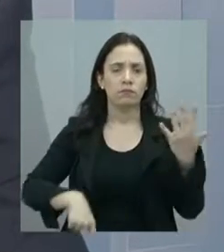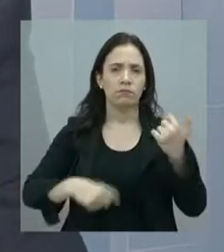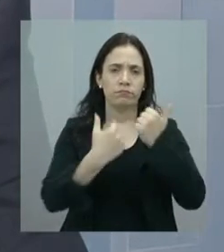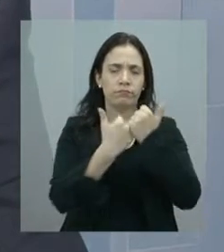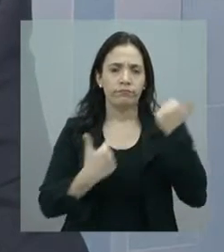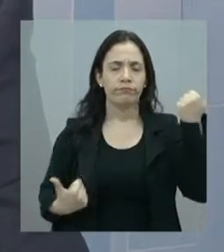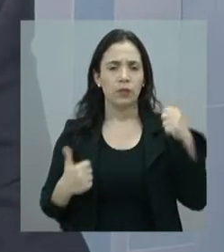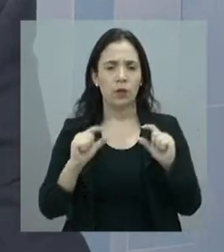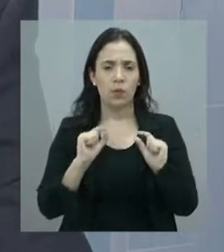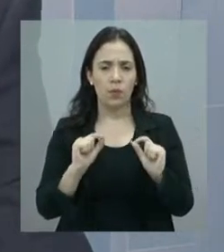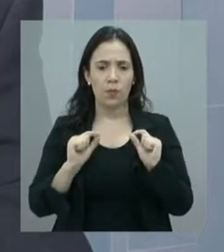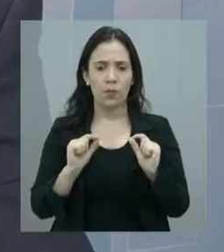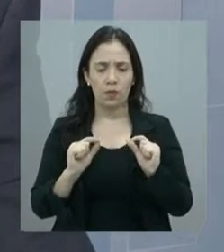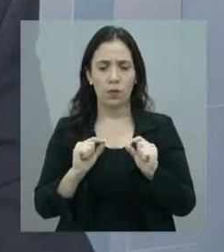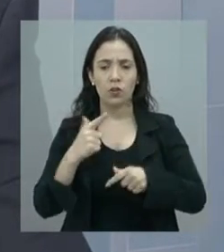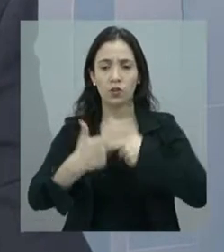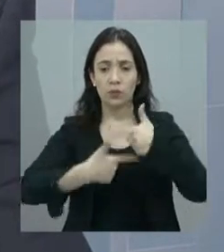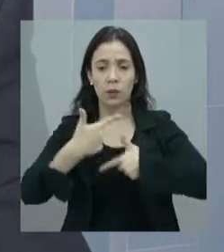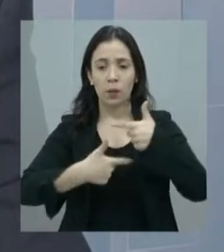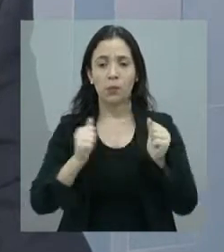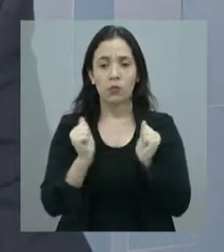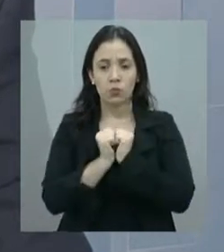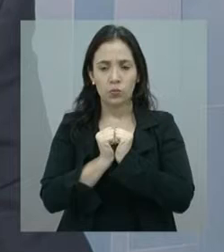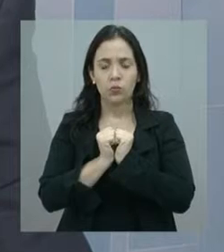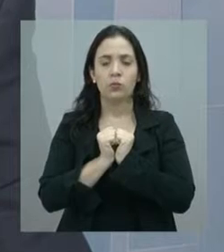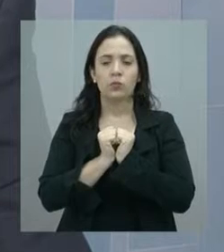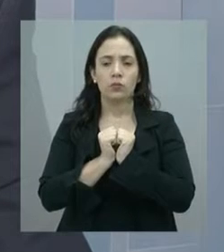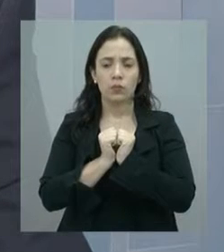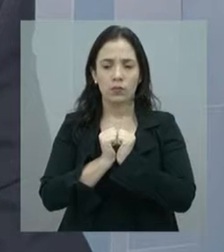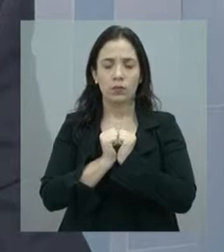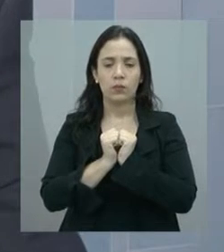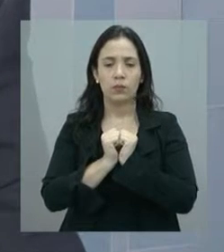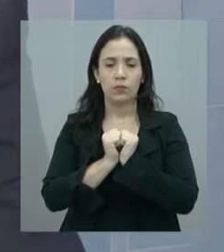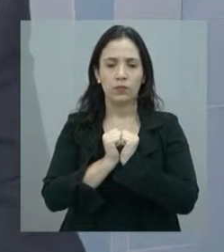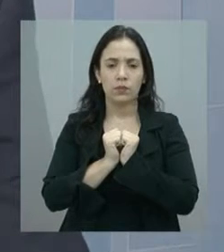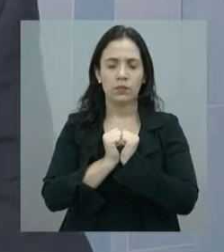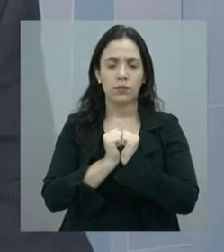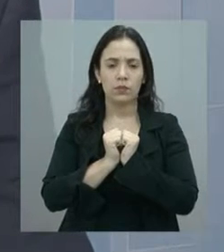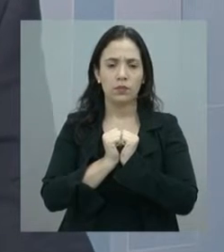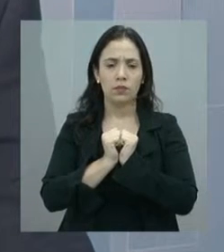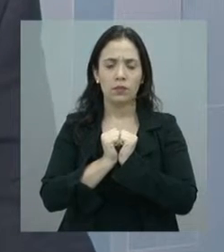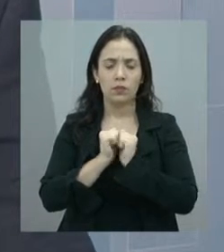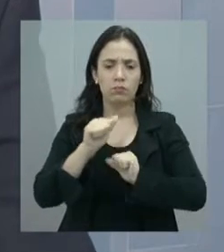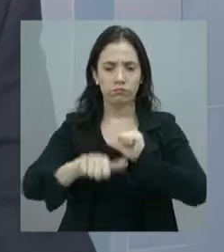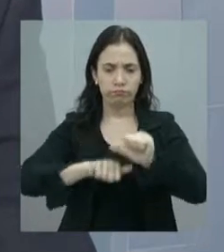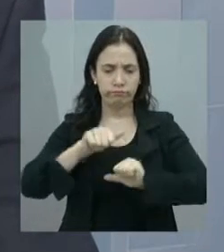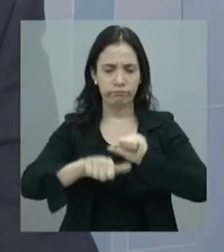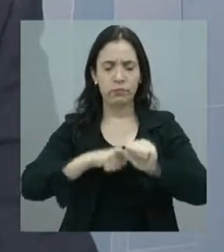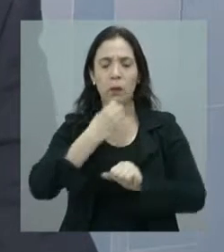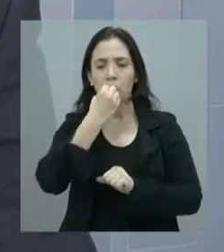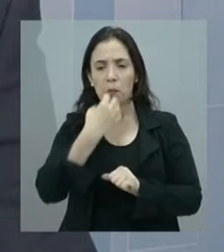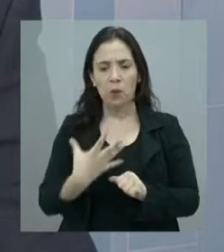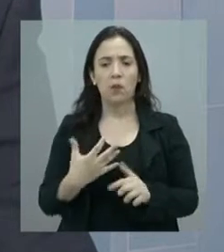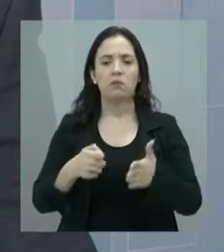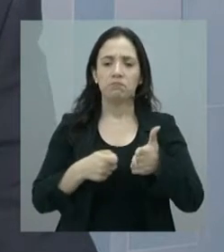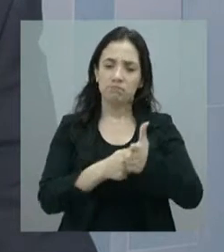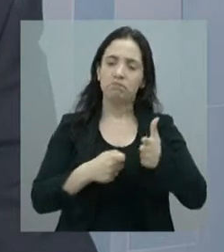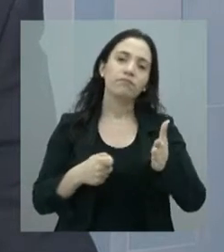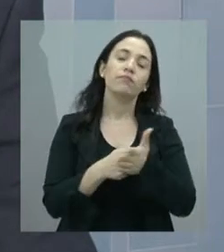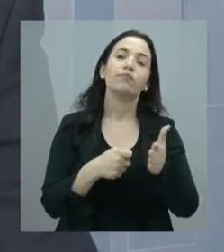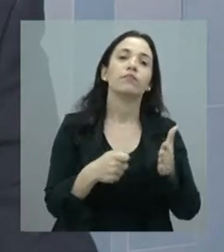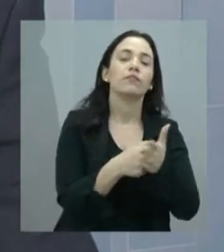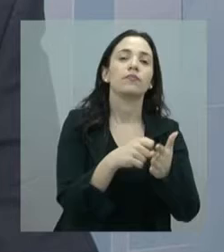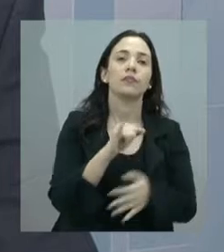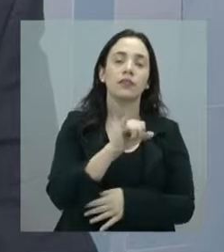outros os que nós trabalhamos junto para construir com o próprio Olavo e que transformou. Então foram bandeiras, nós trabalhamos a